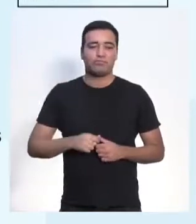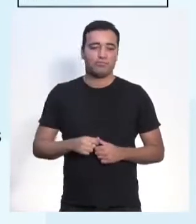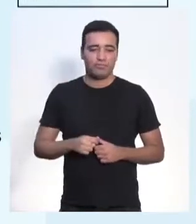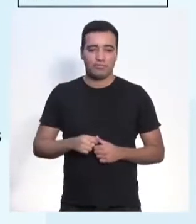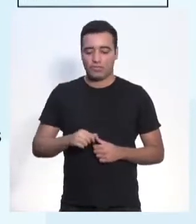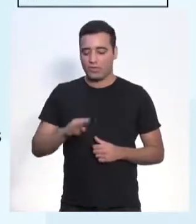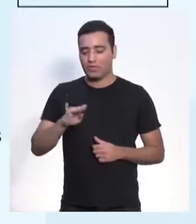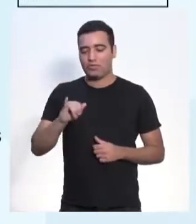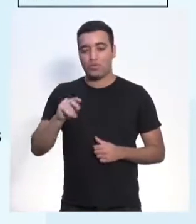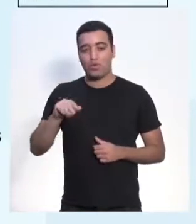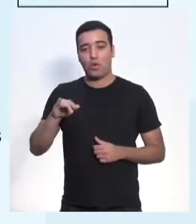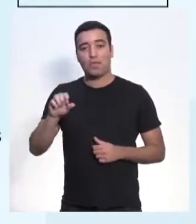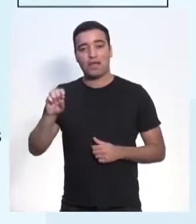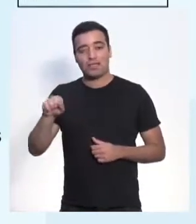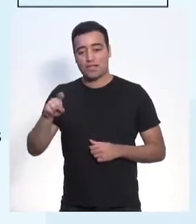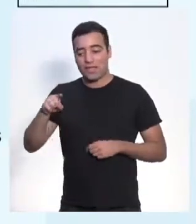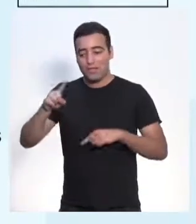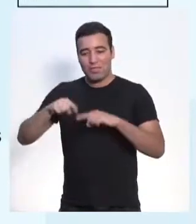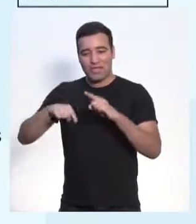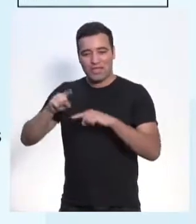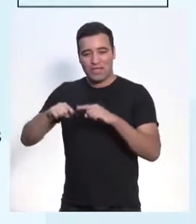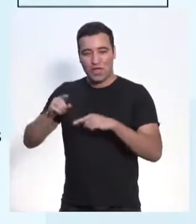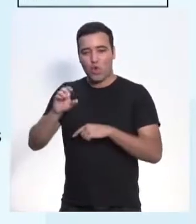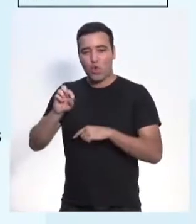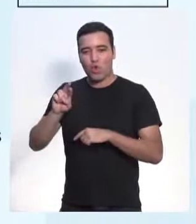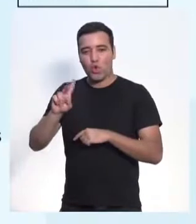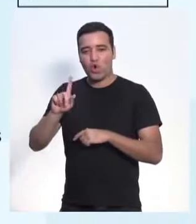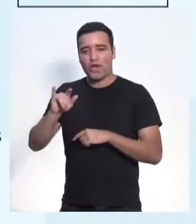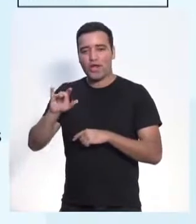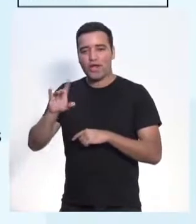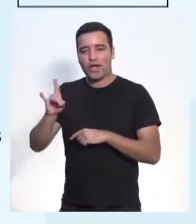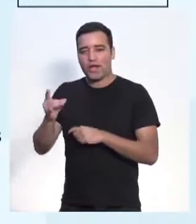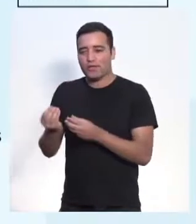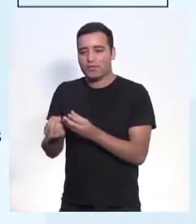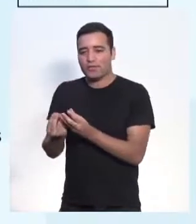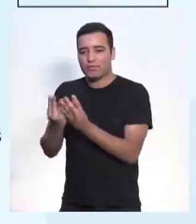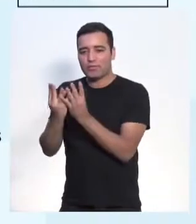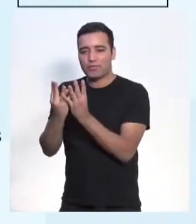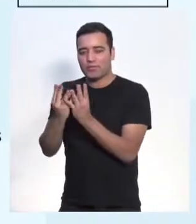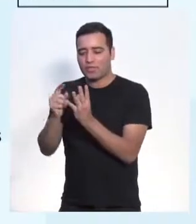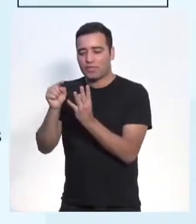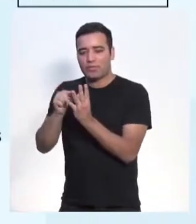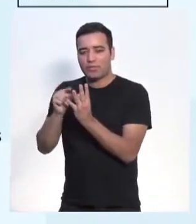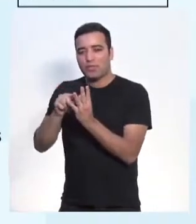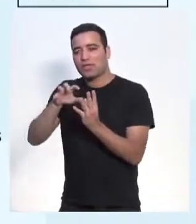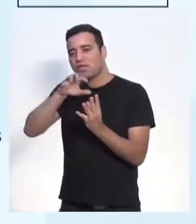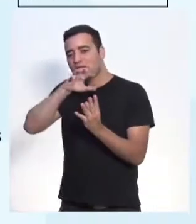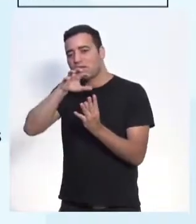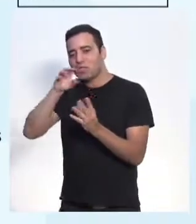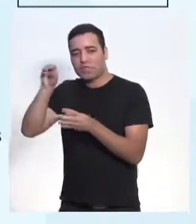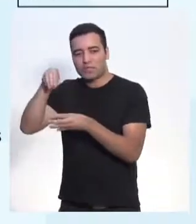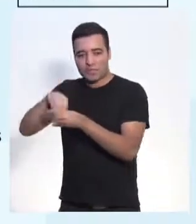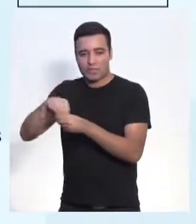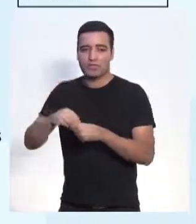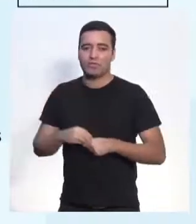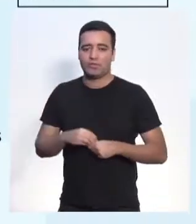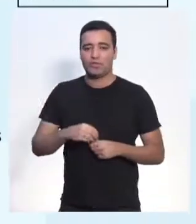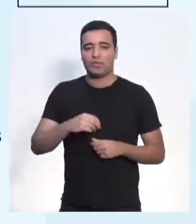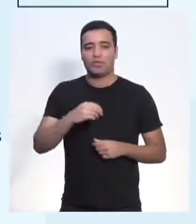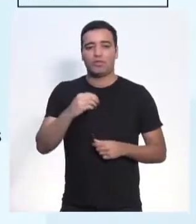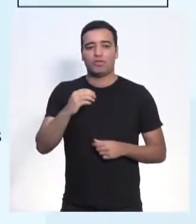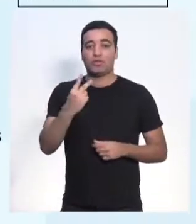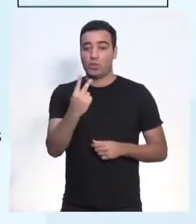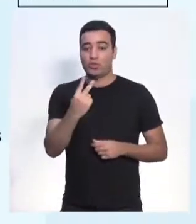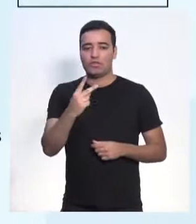A biomassa é um material orgânico proveniente de plantas e animais. Propane is used for heating and